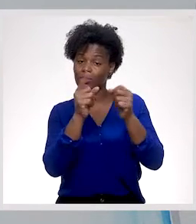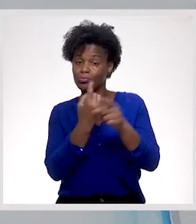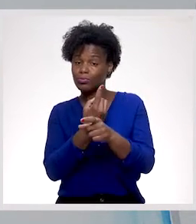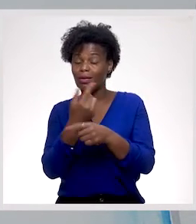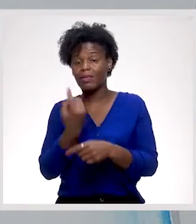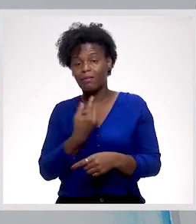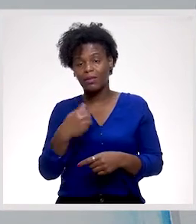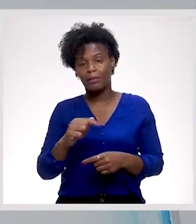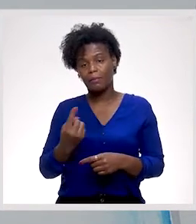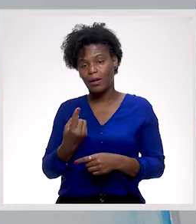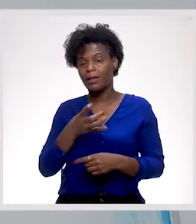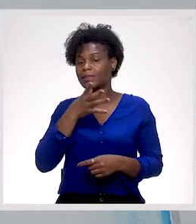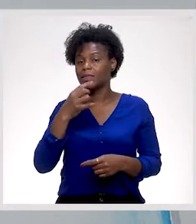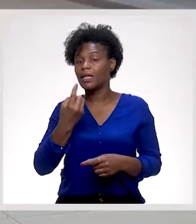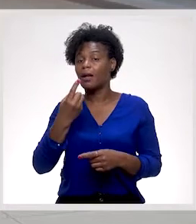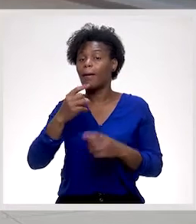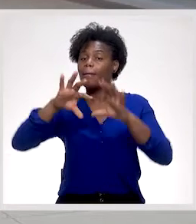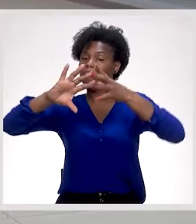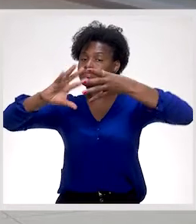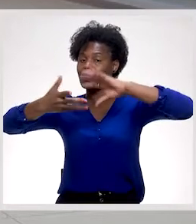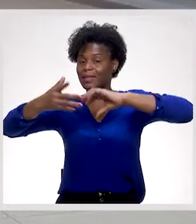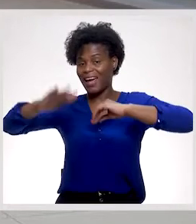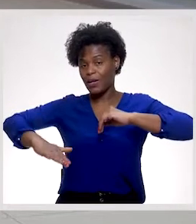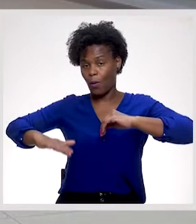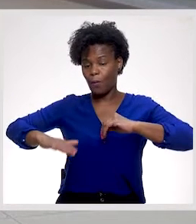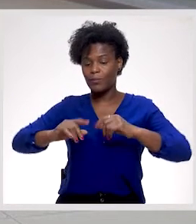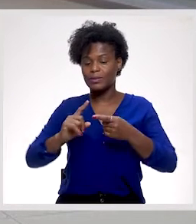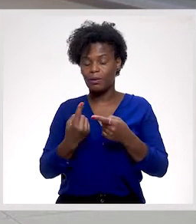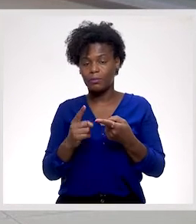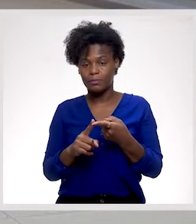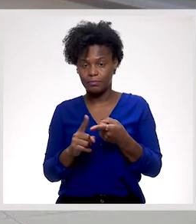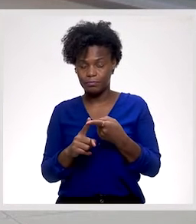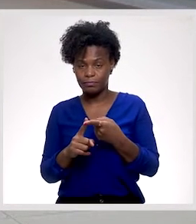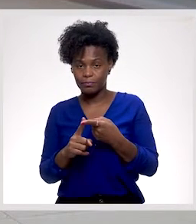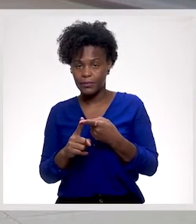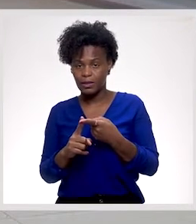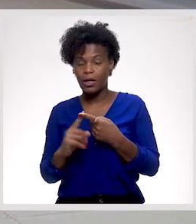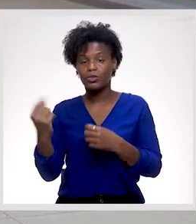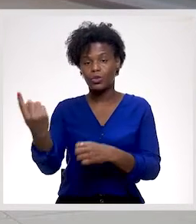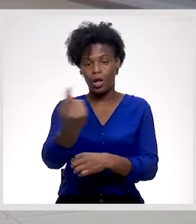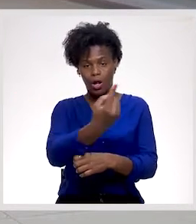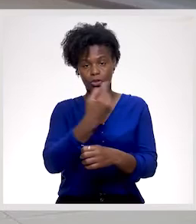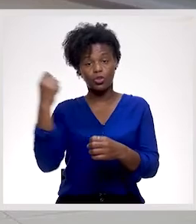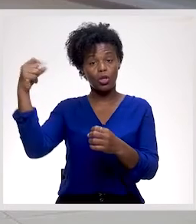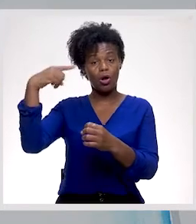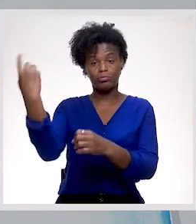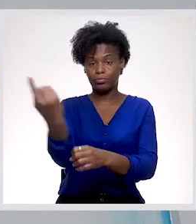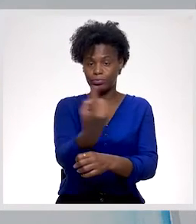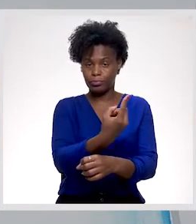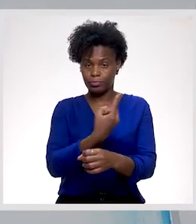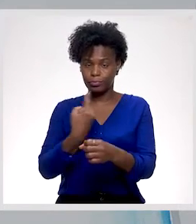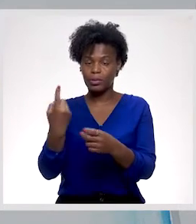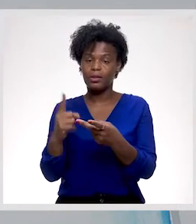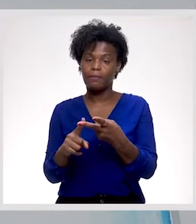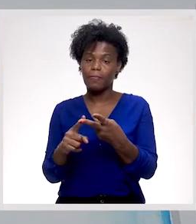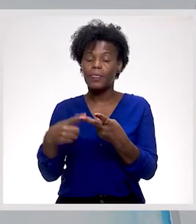considerado planeta anão, que são girar à volta do Sol,